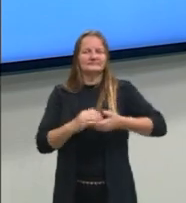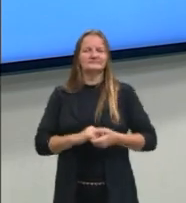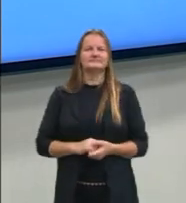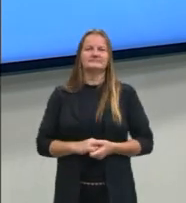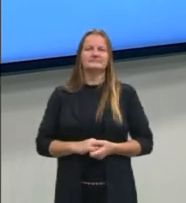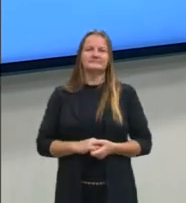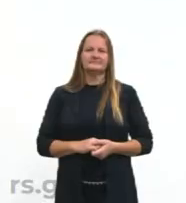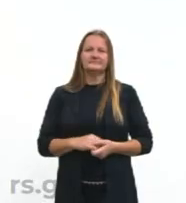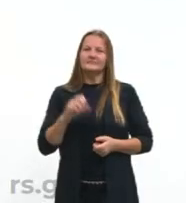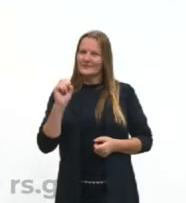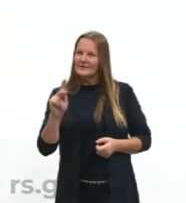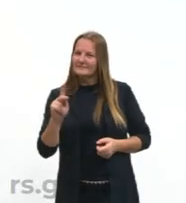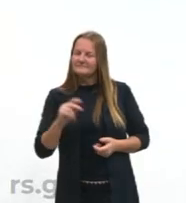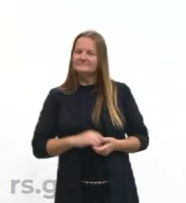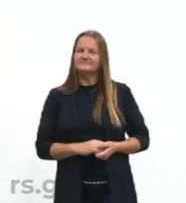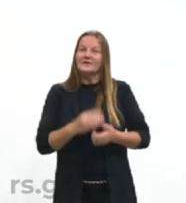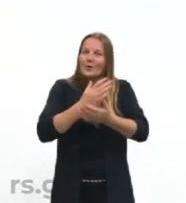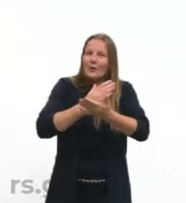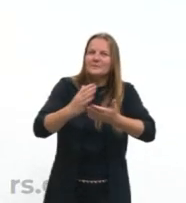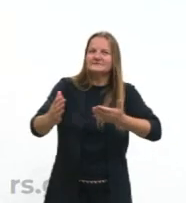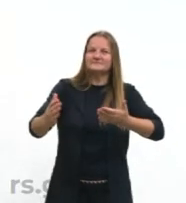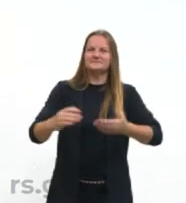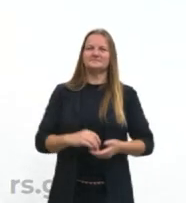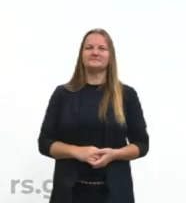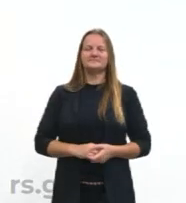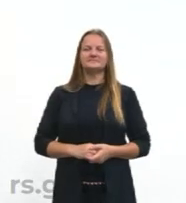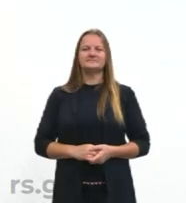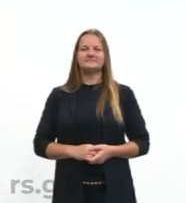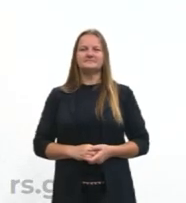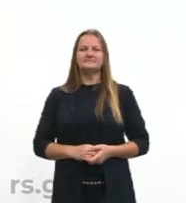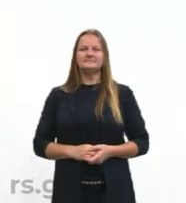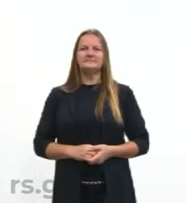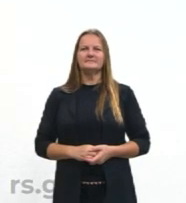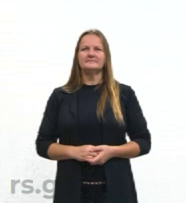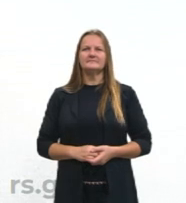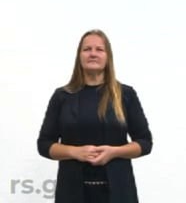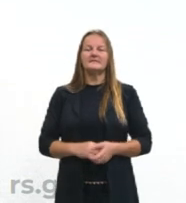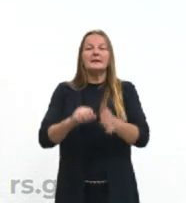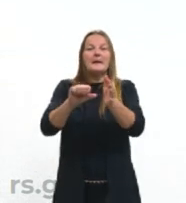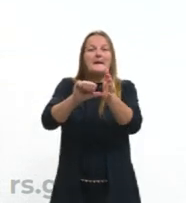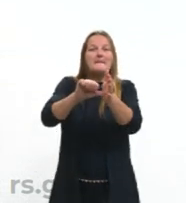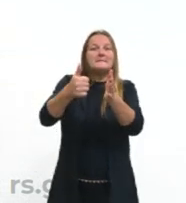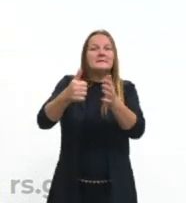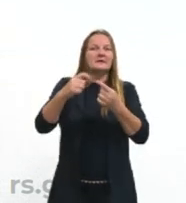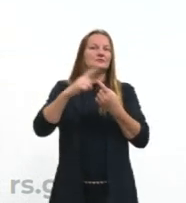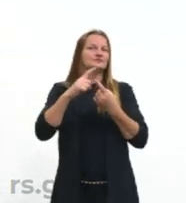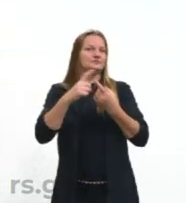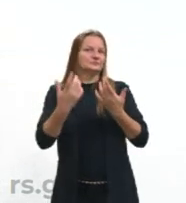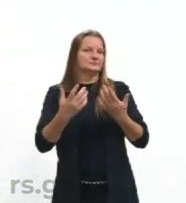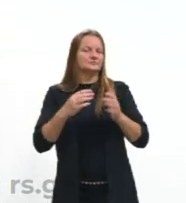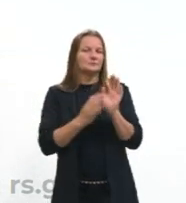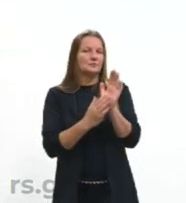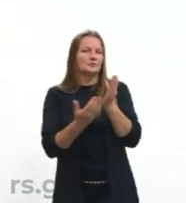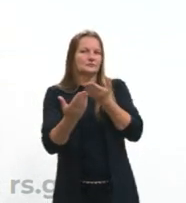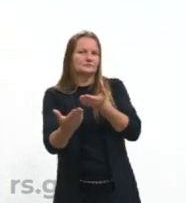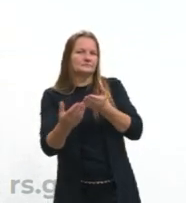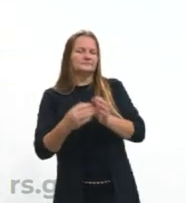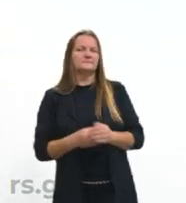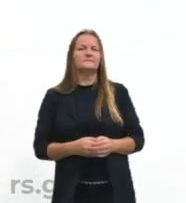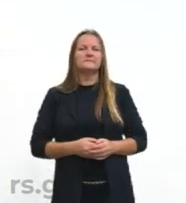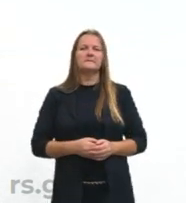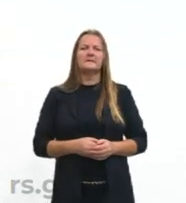mais essa questão Ok então vamos lá vamos para a primeira forma de conhecimento proposto aqui